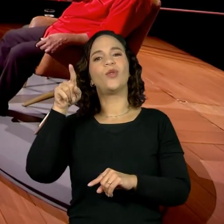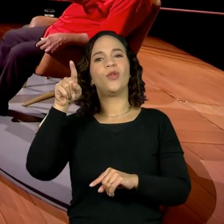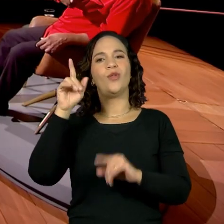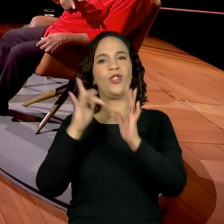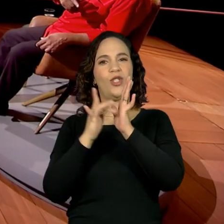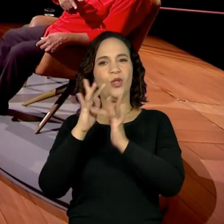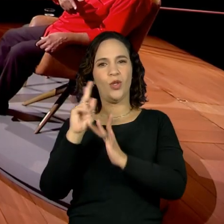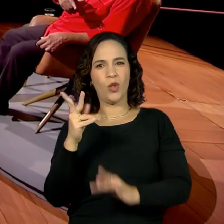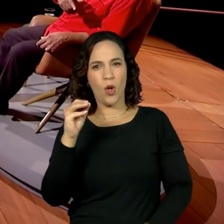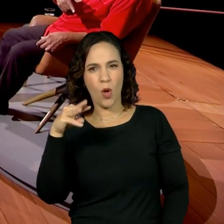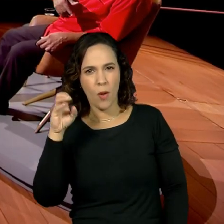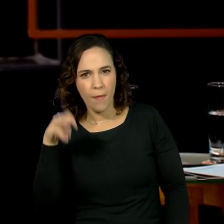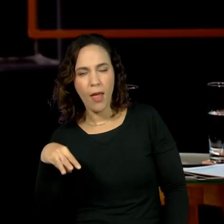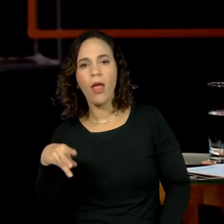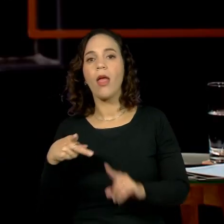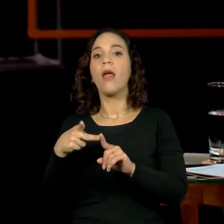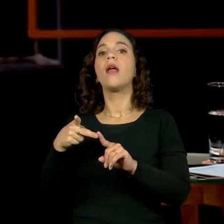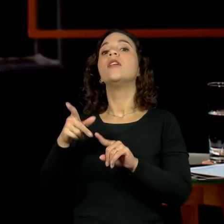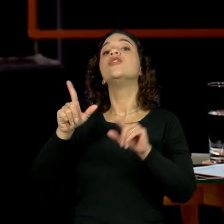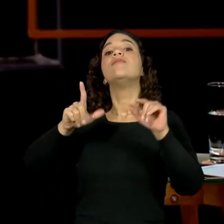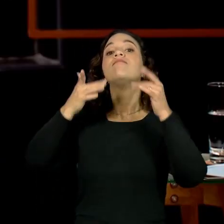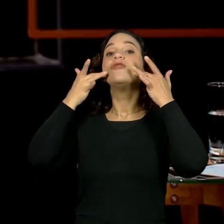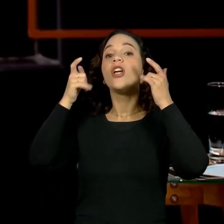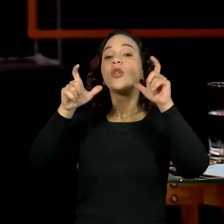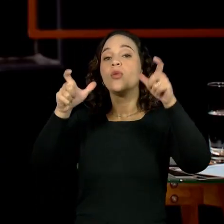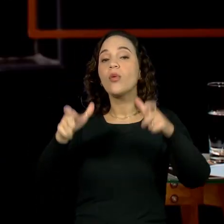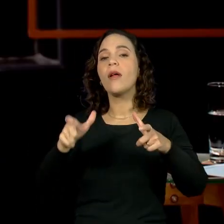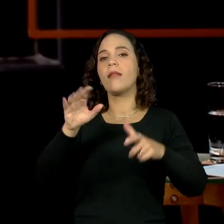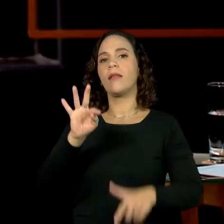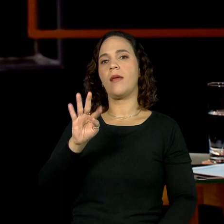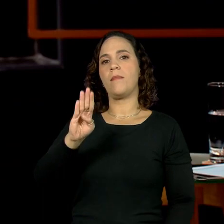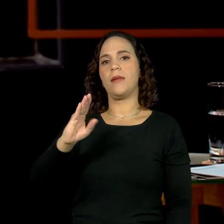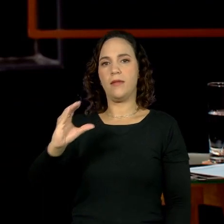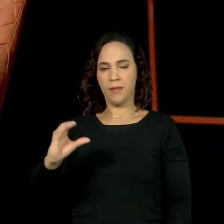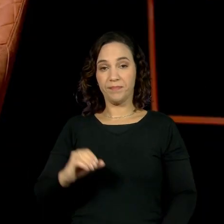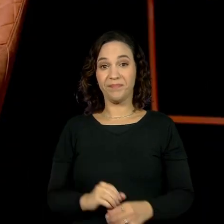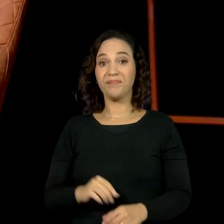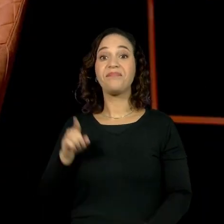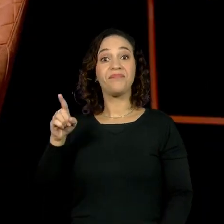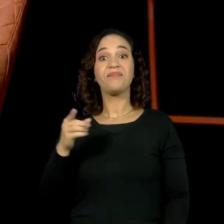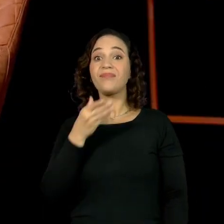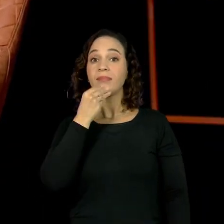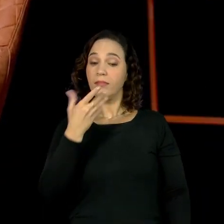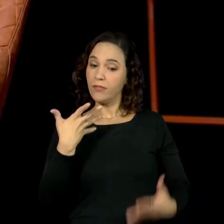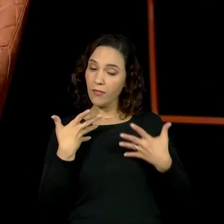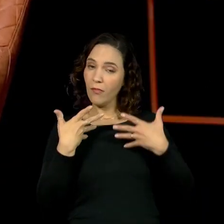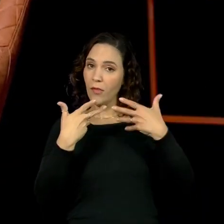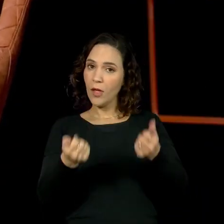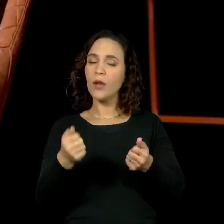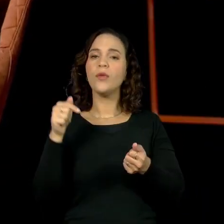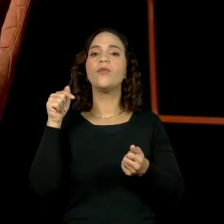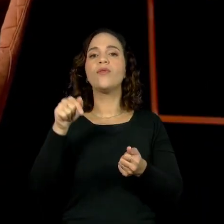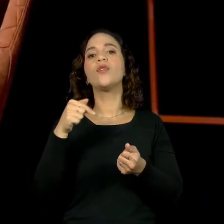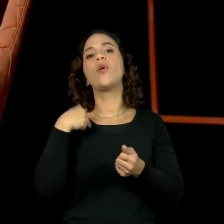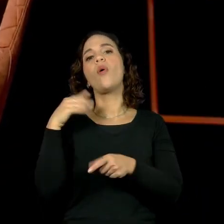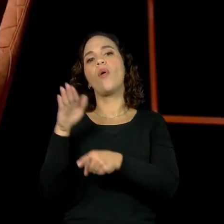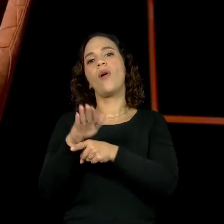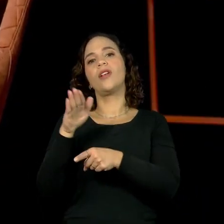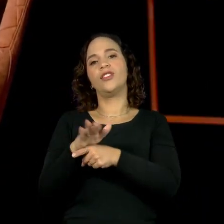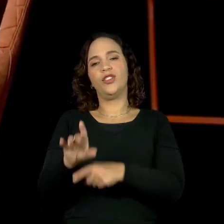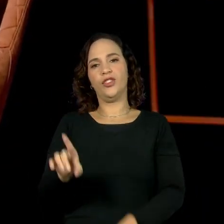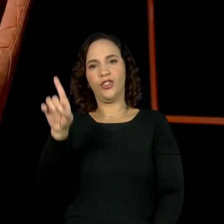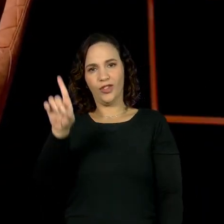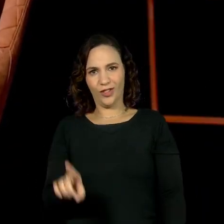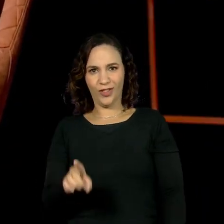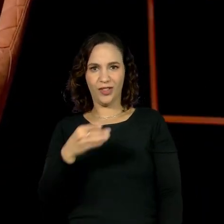depois as apresentações do TBC, e o Plínio acabou me escolhendo, para minha felicidade, além de ser o assistente de direção dele,